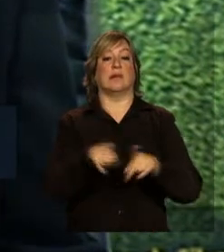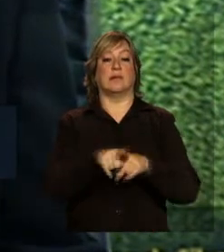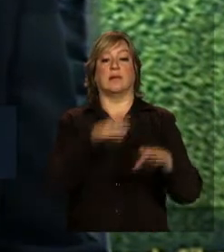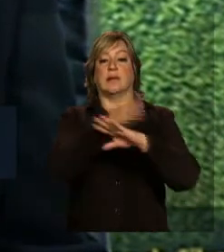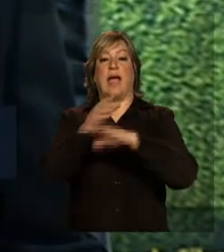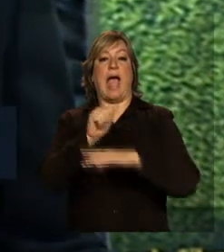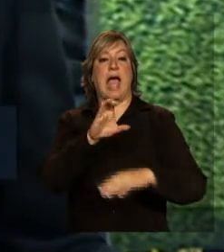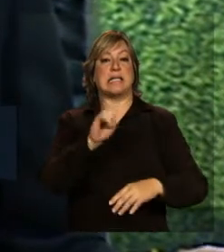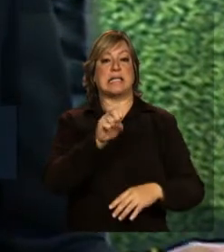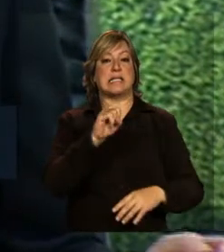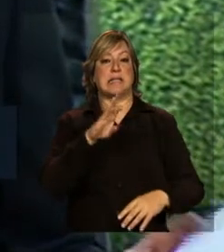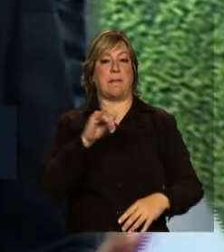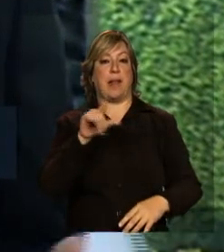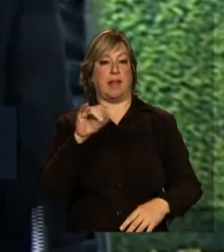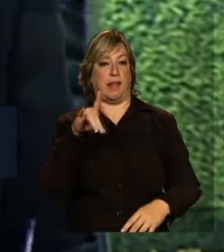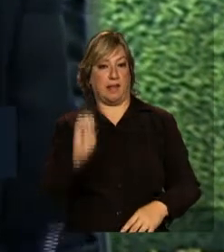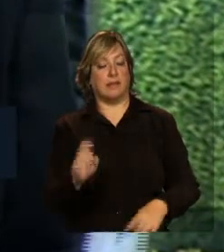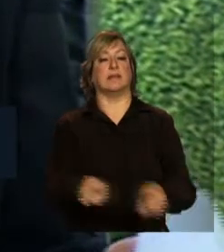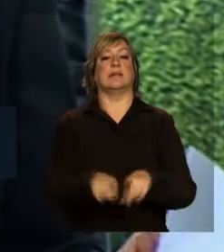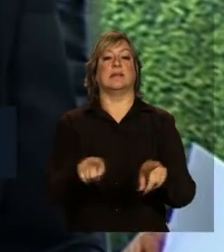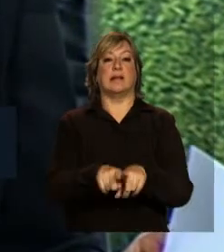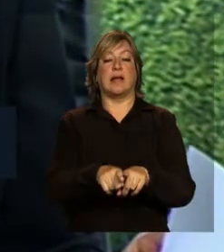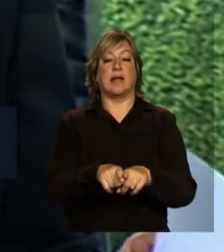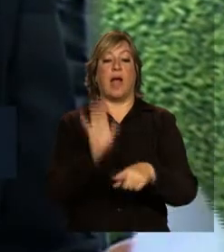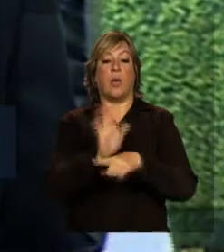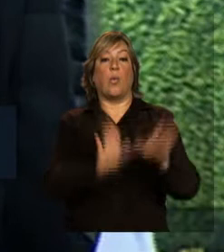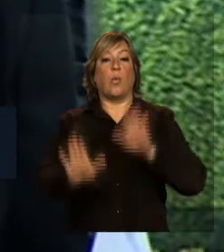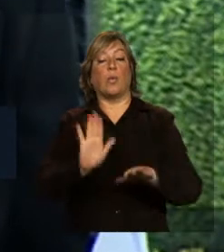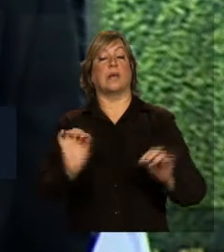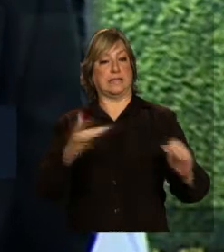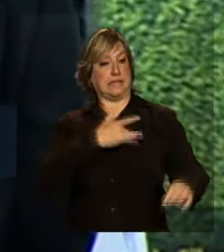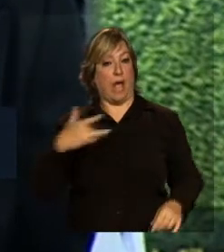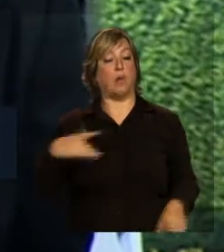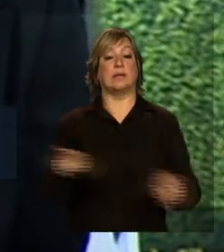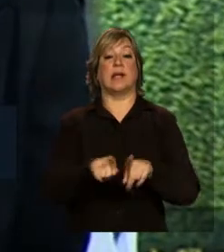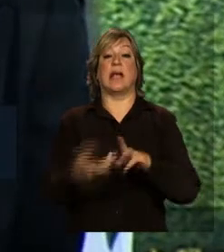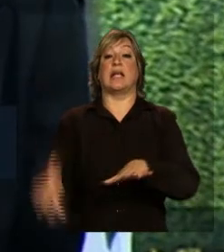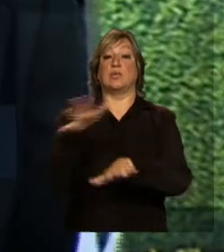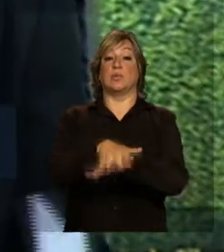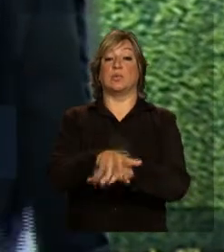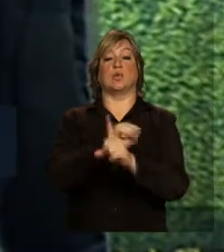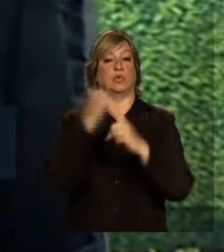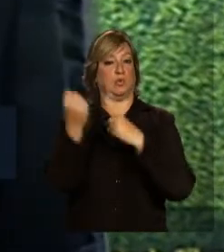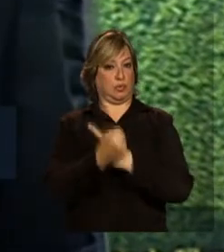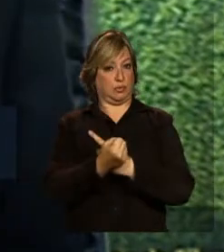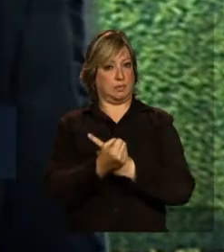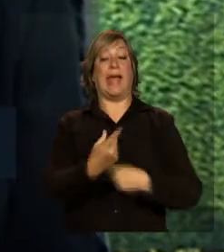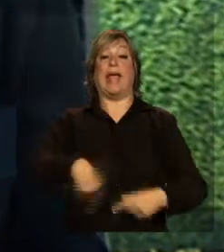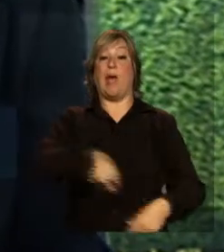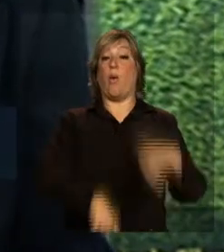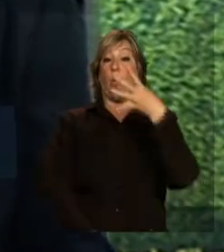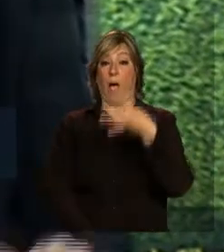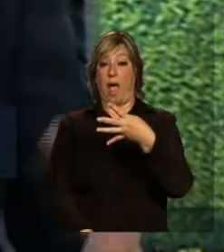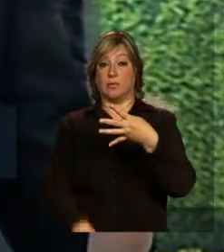acessibilidade, o eixo atenção à saúde e o eixo inclusão social. Com essas